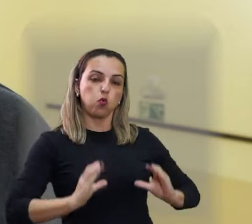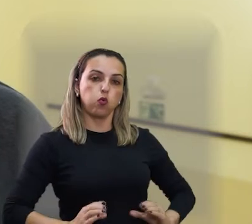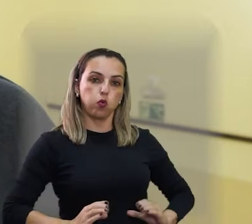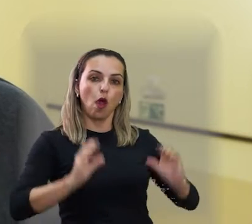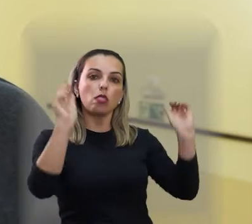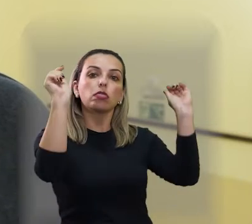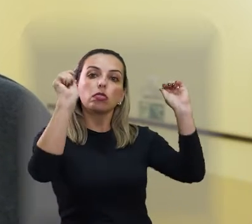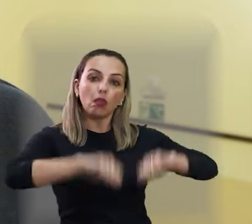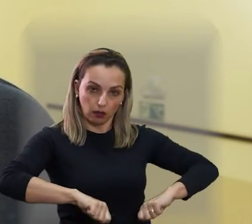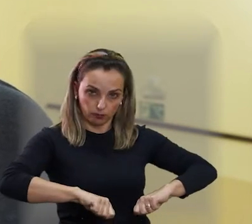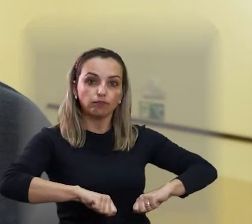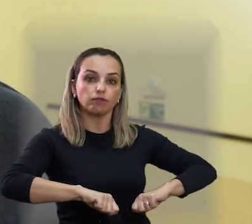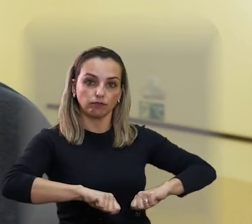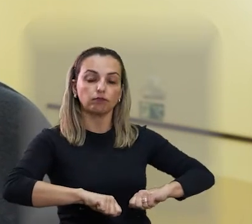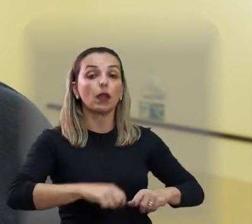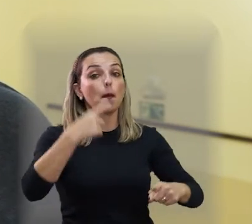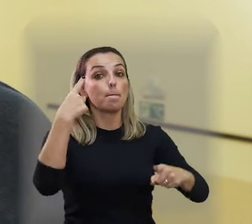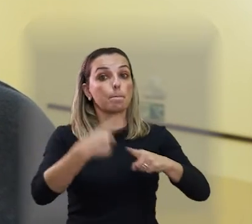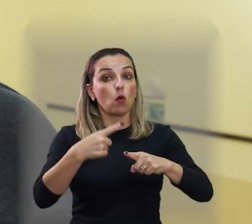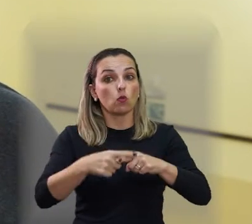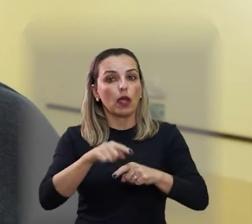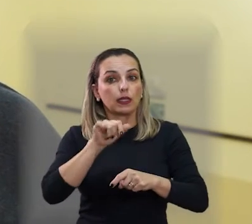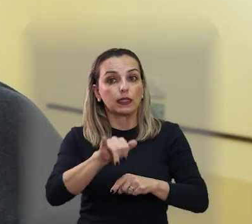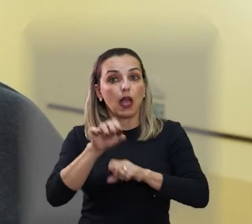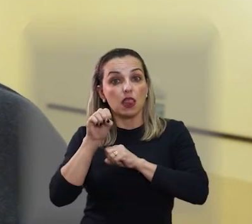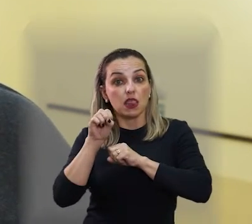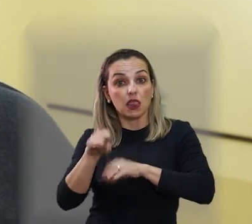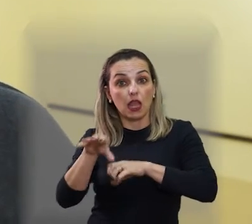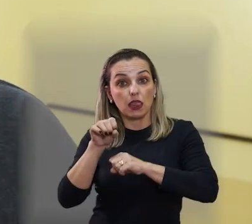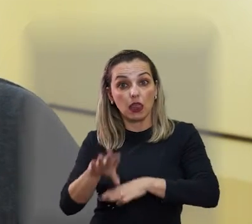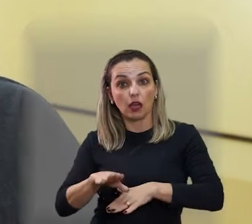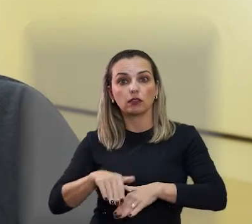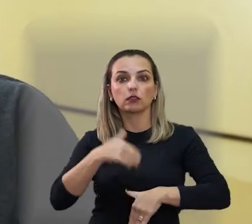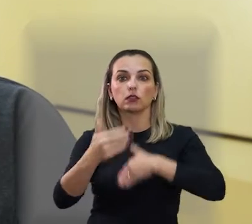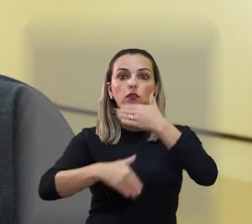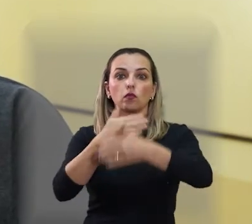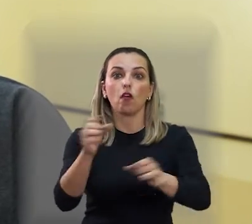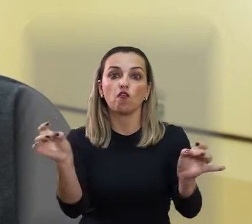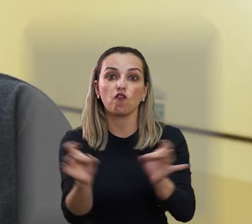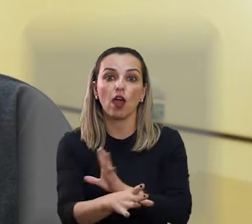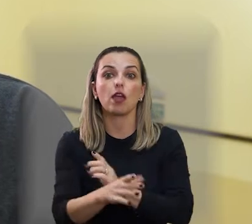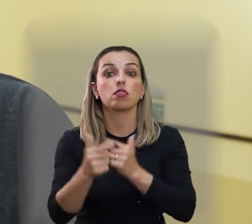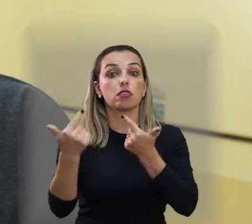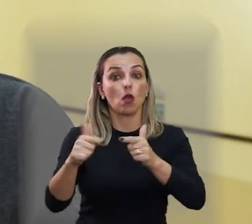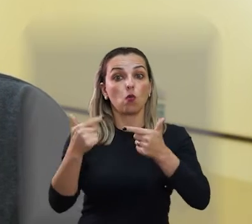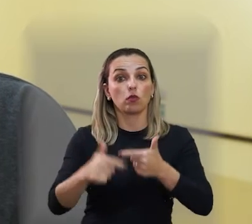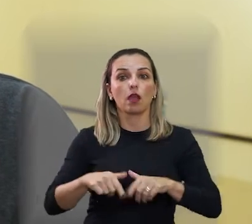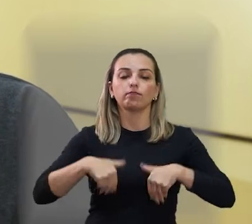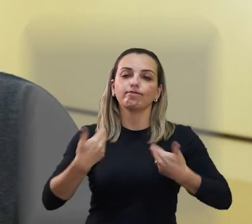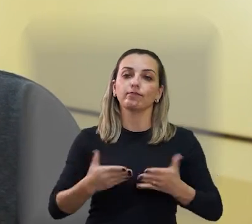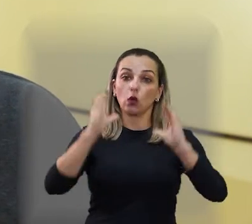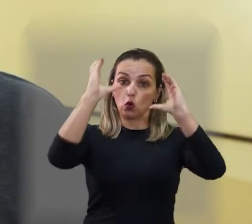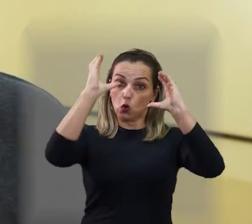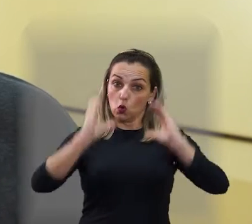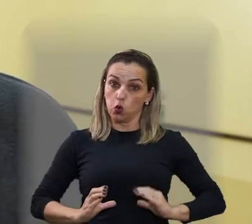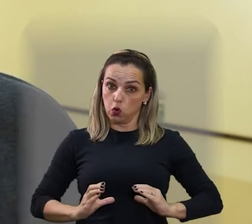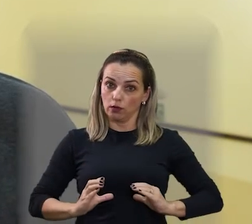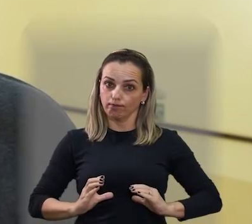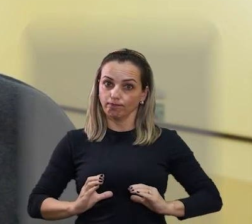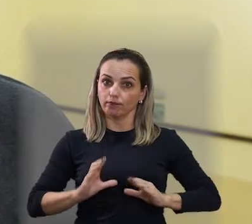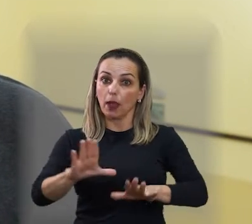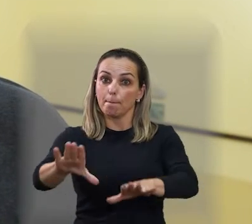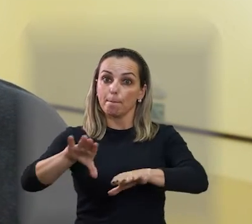disse sentir parte da sociedade enquanto cidadão Porque se o processo educacional não se completa